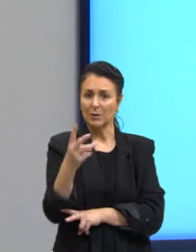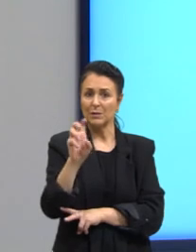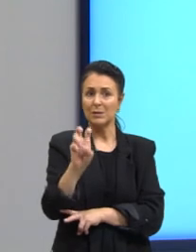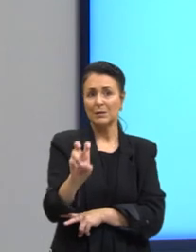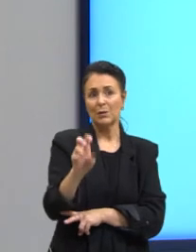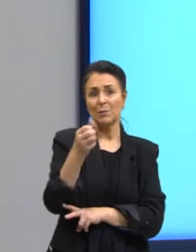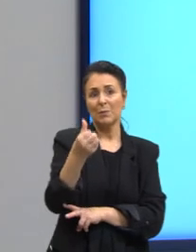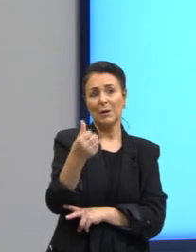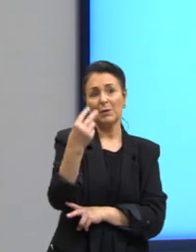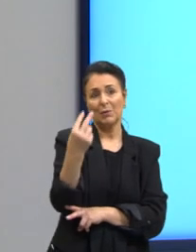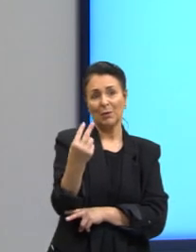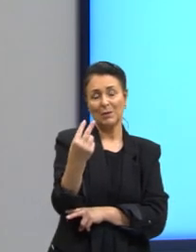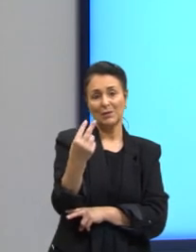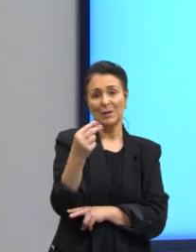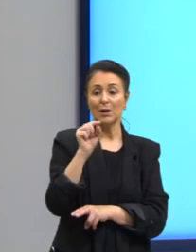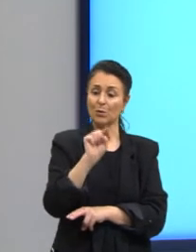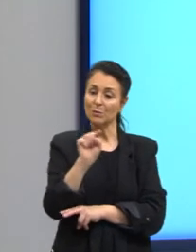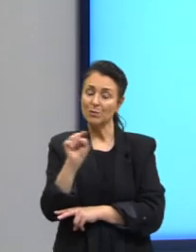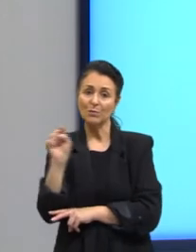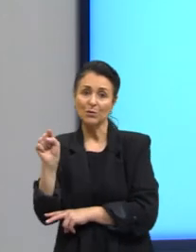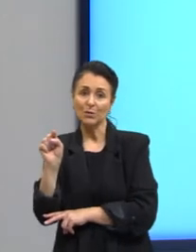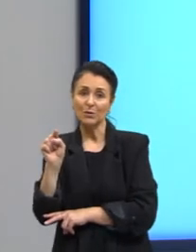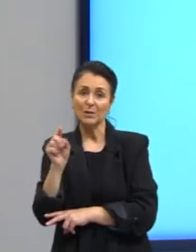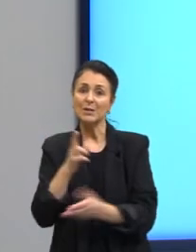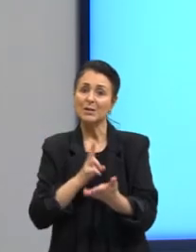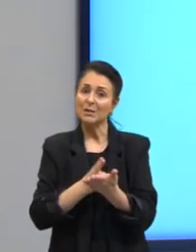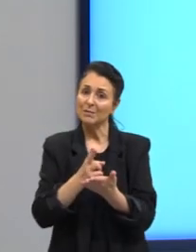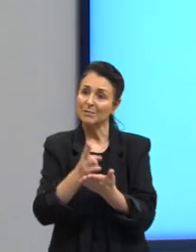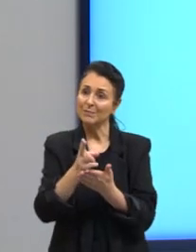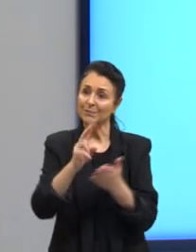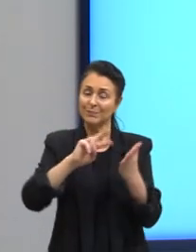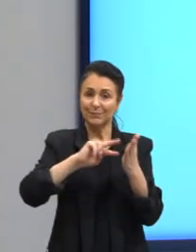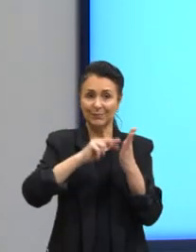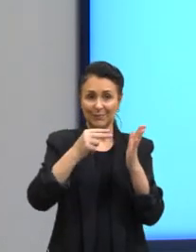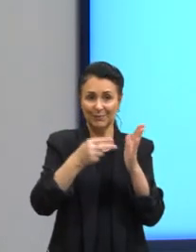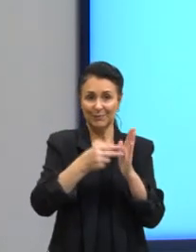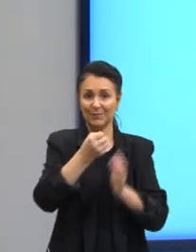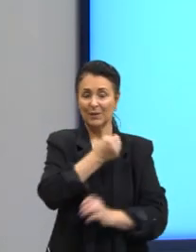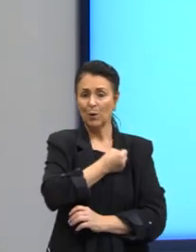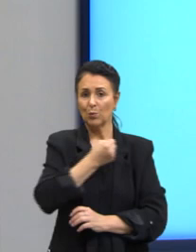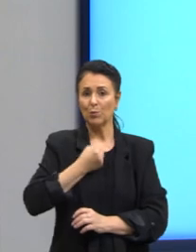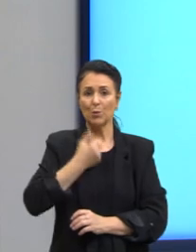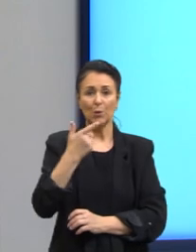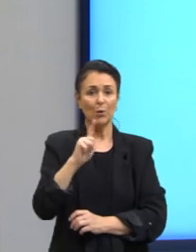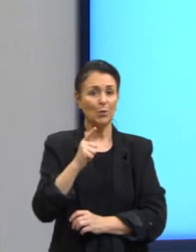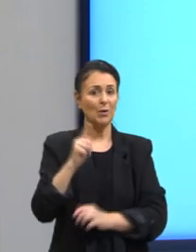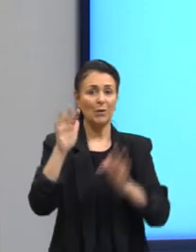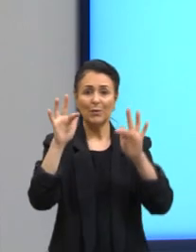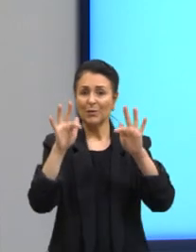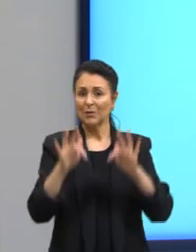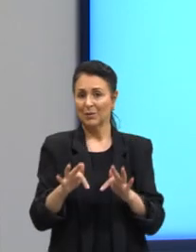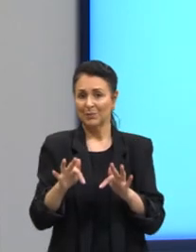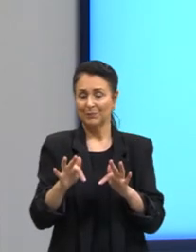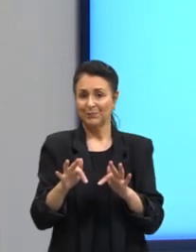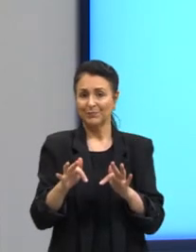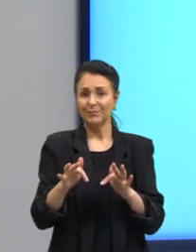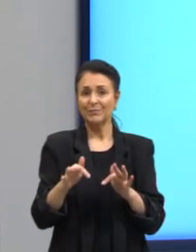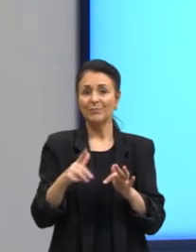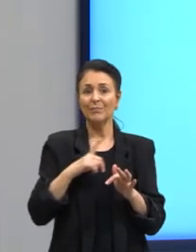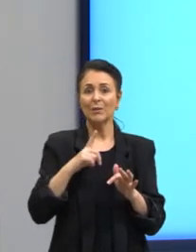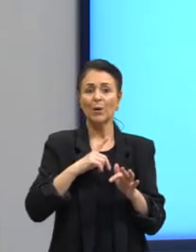21356 dois... Ou seja é um número infinito que não tem